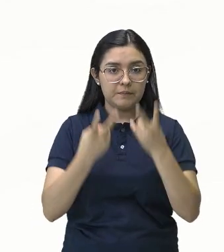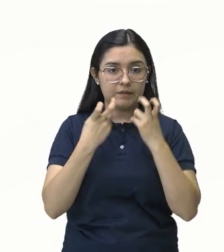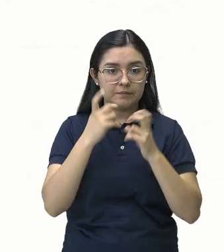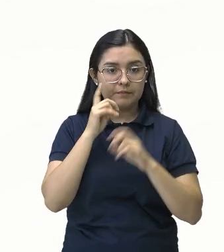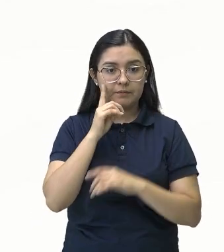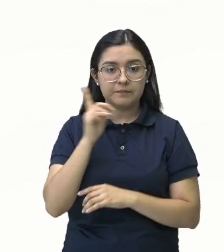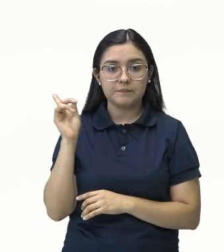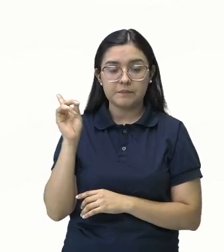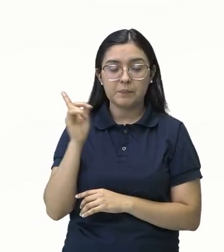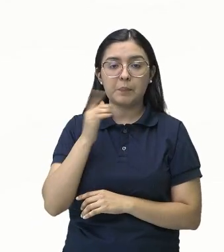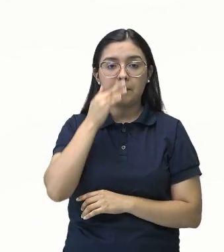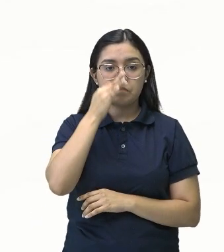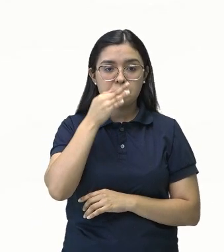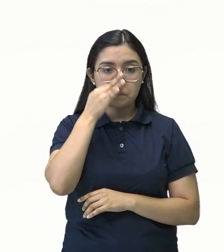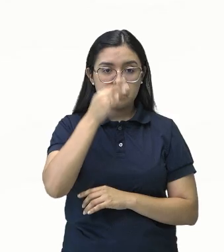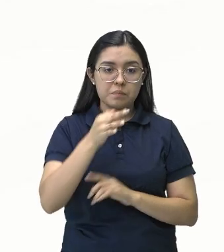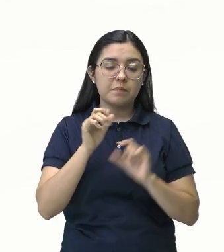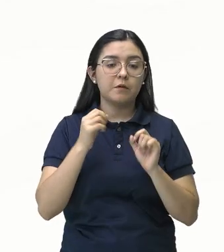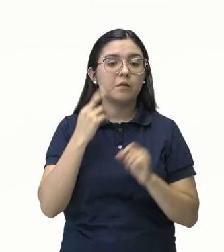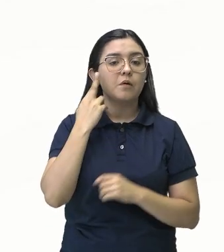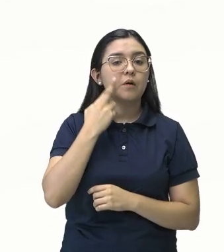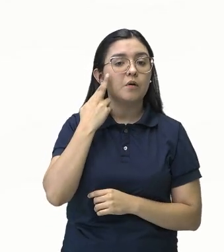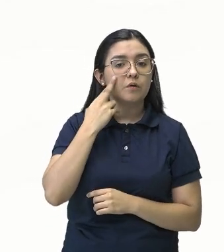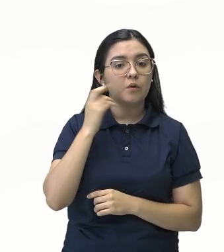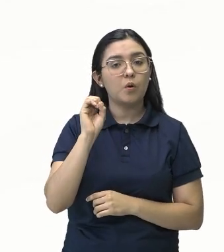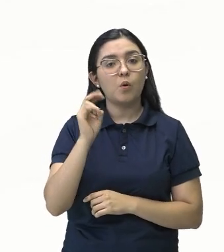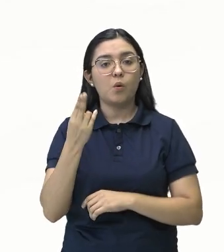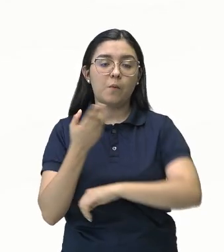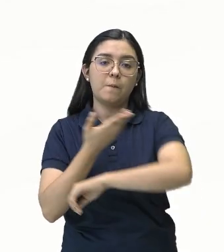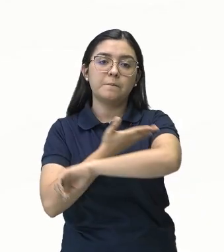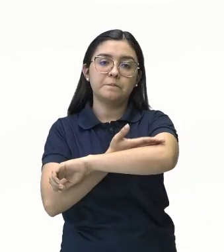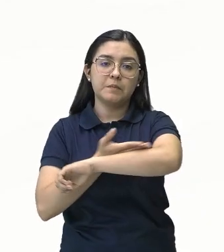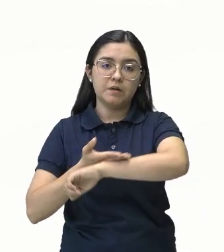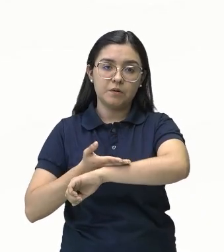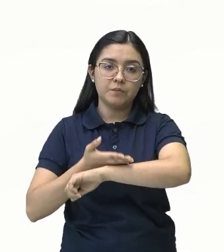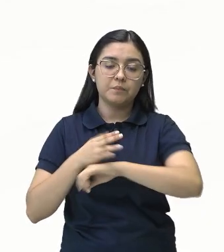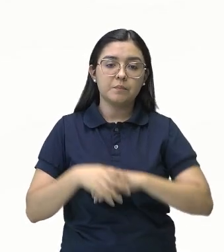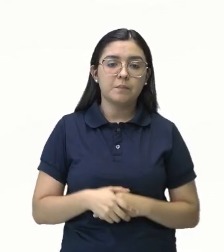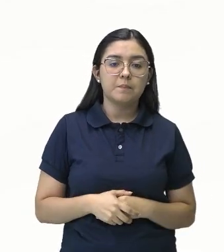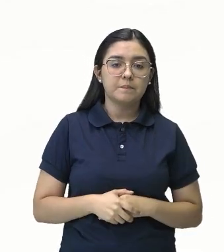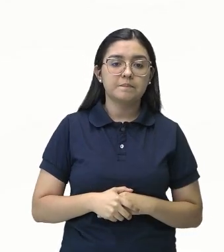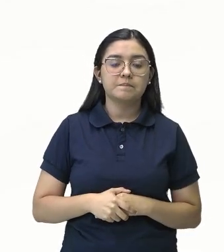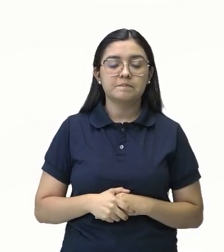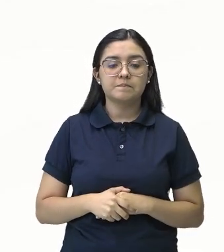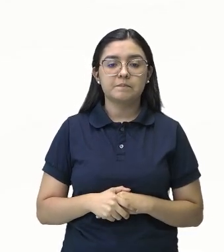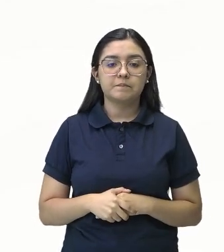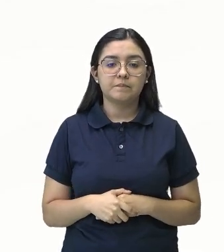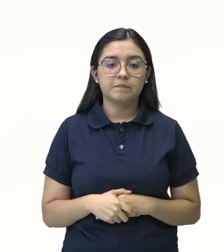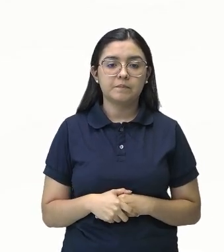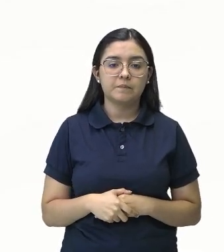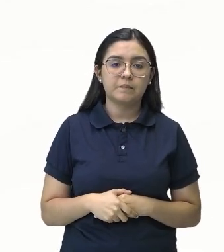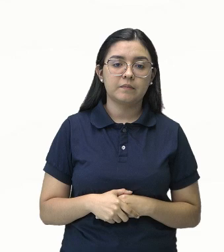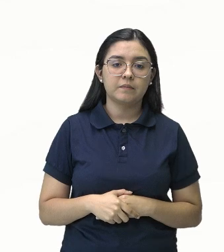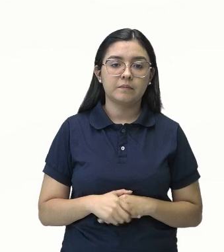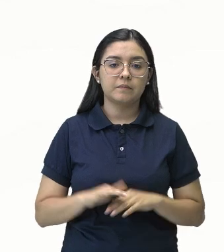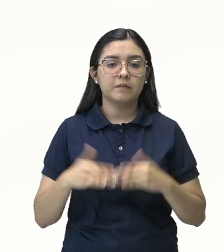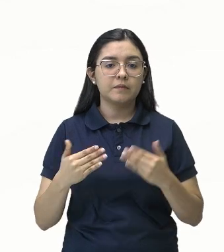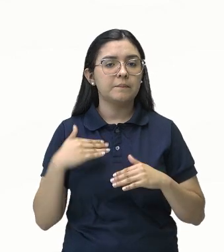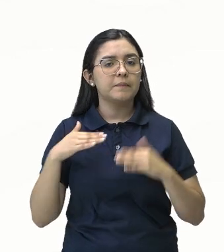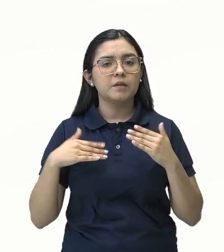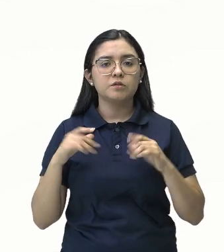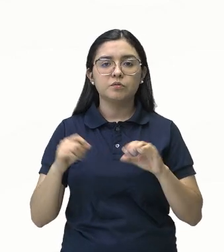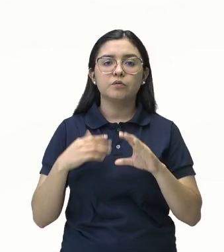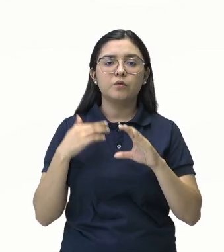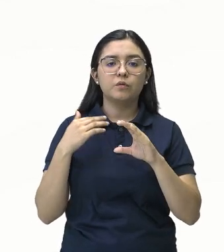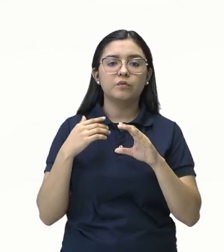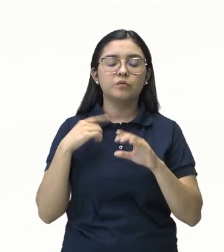dessa flor, ou é rosado ou é branco, tá? Independente do seu genótipo. O